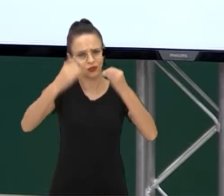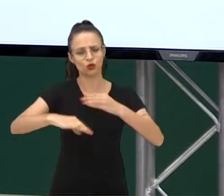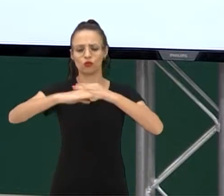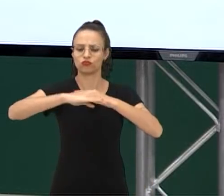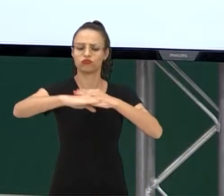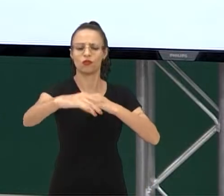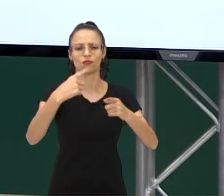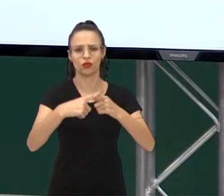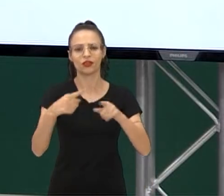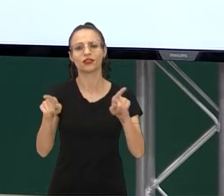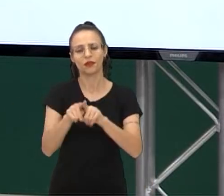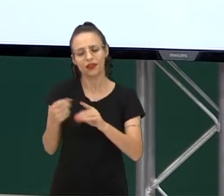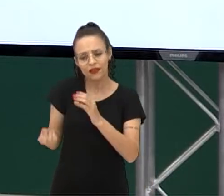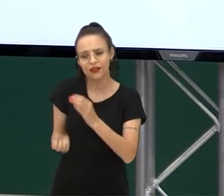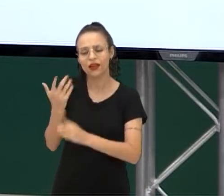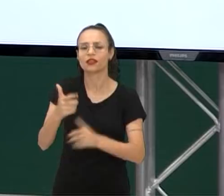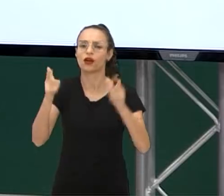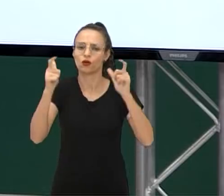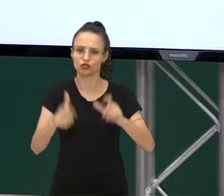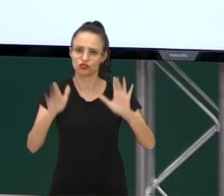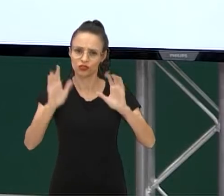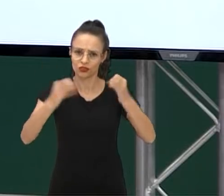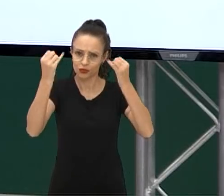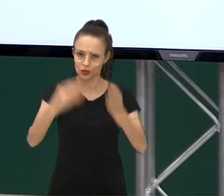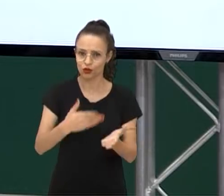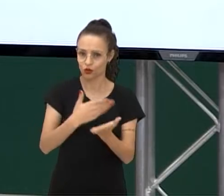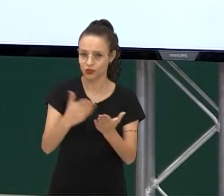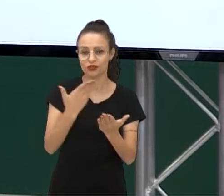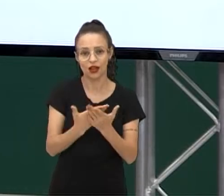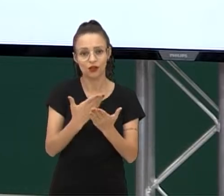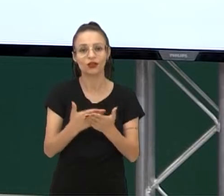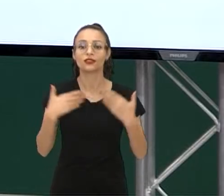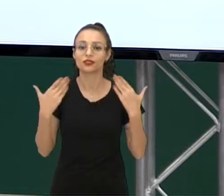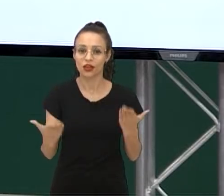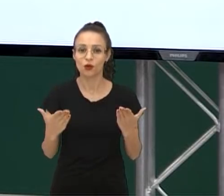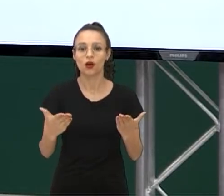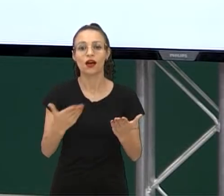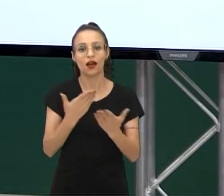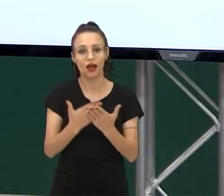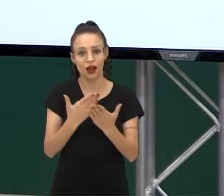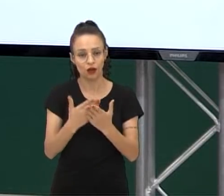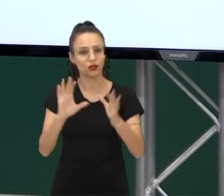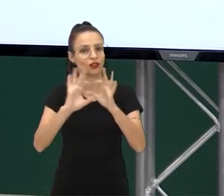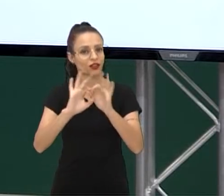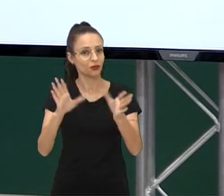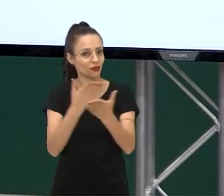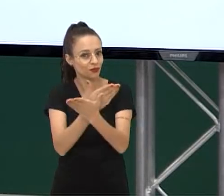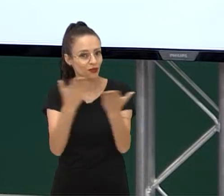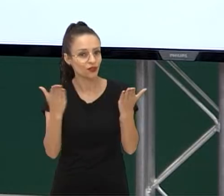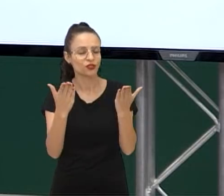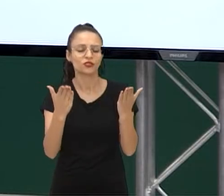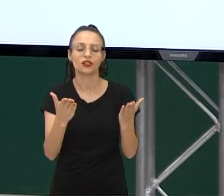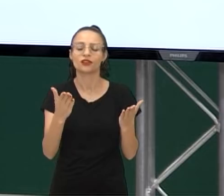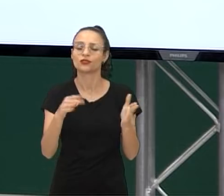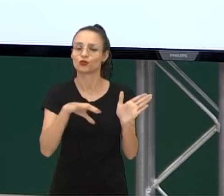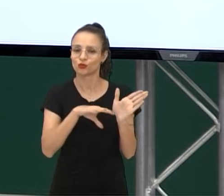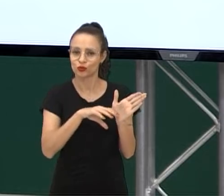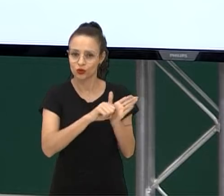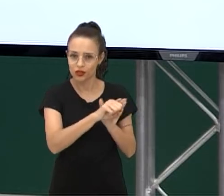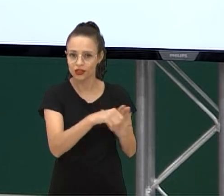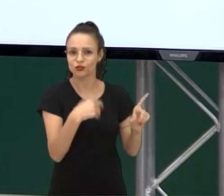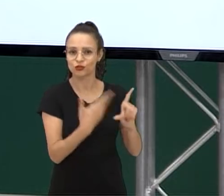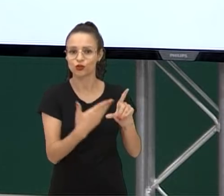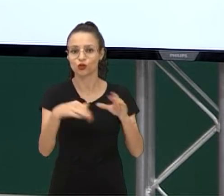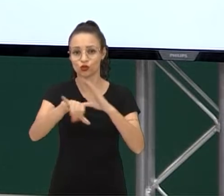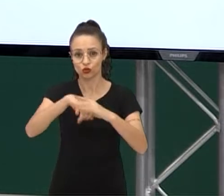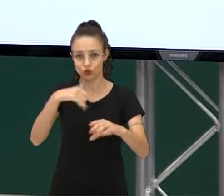escorregadias, da onde foi criada, aonde surgiu o boliche no início das nossas aulas, né? Então a aula vai ficar disponível para você e também no Classroom, no YouTube,